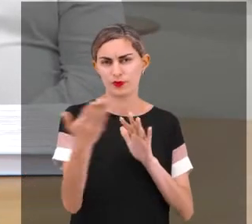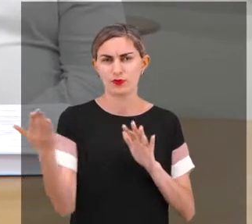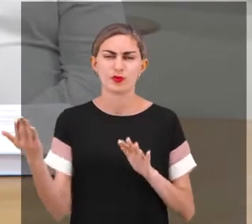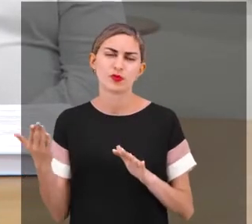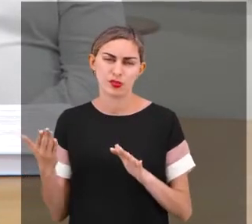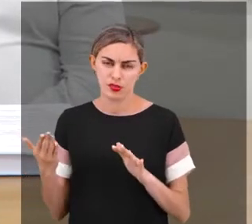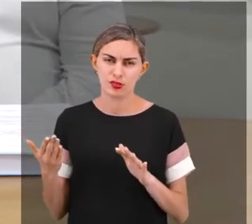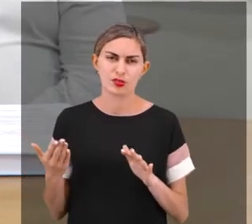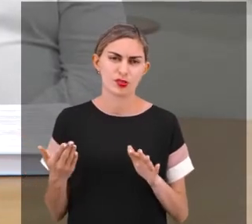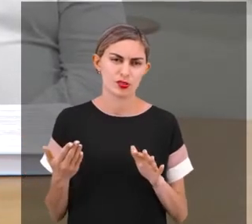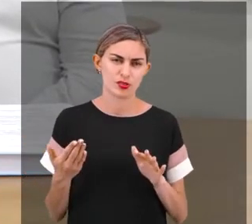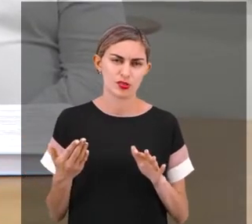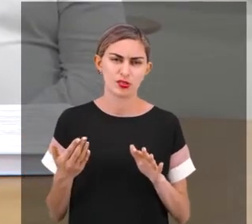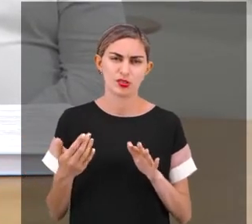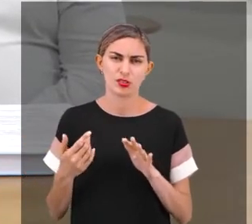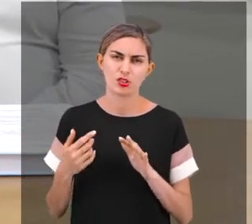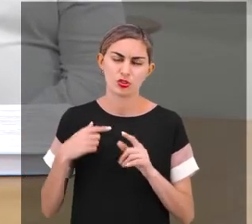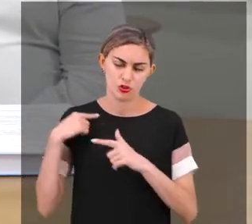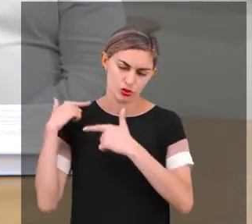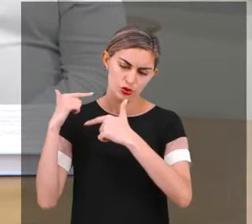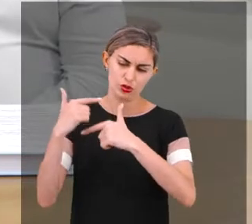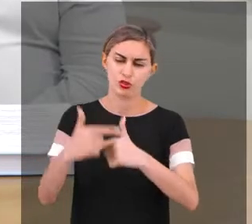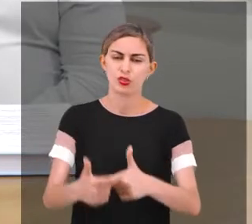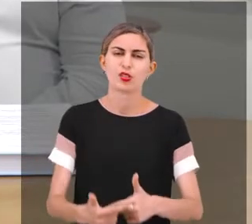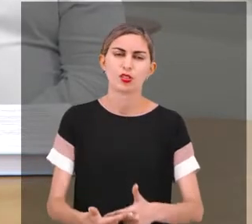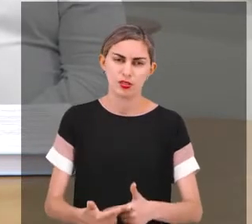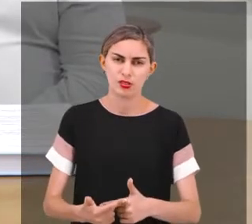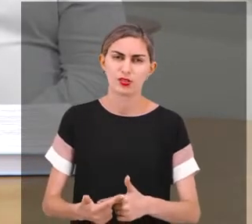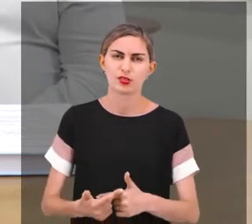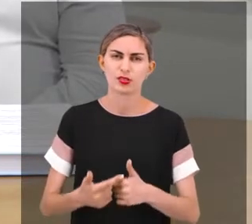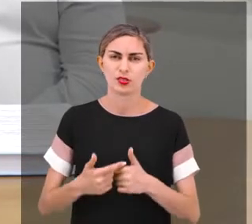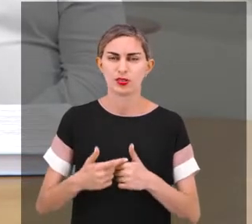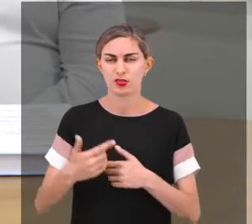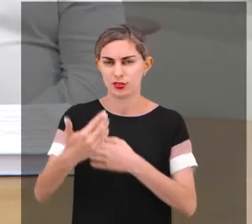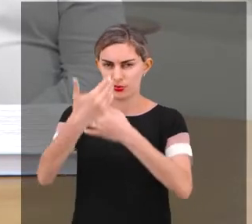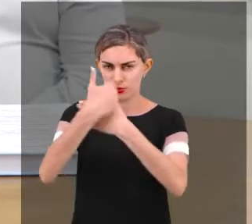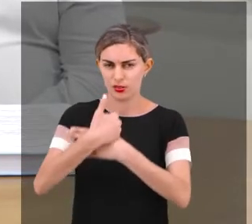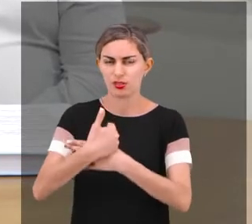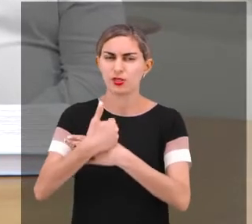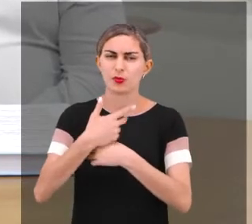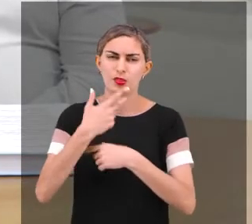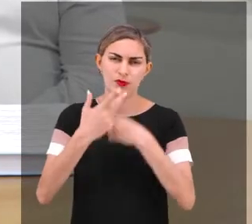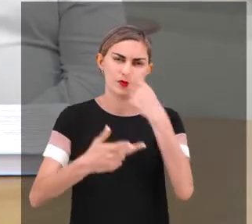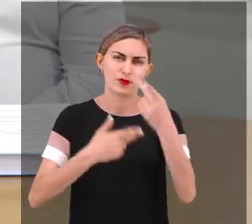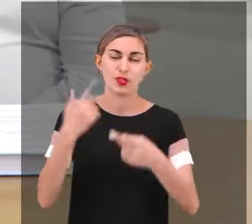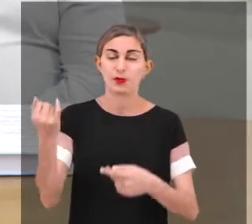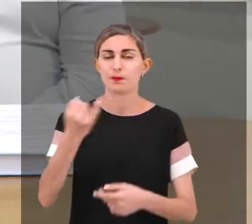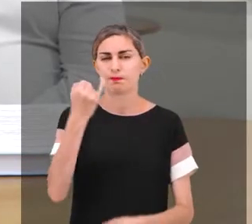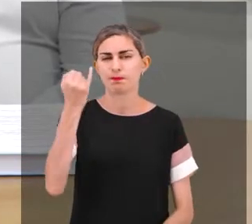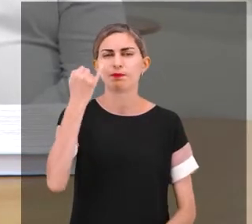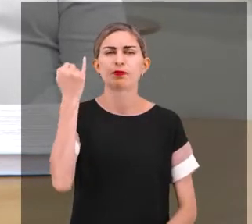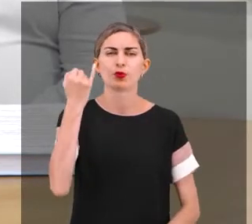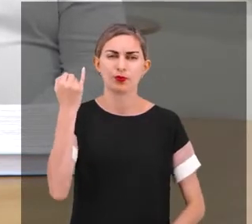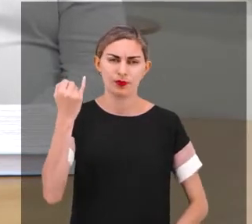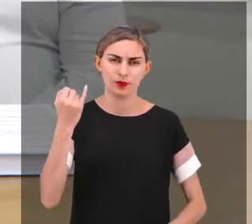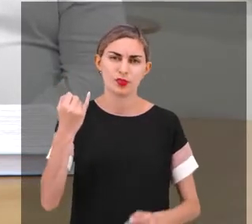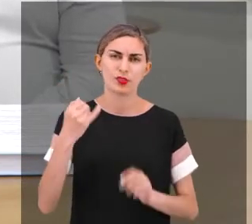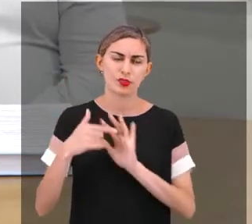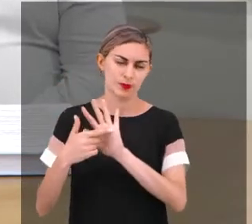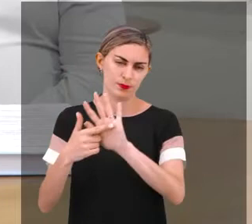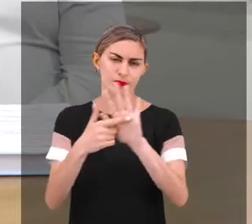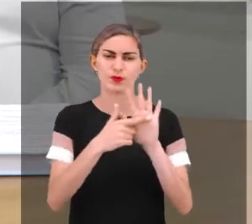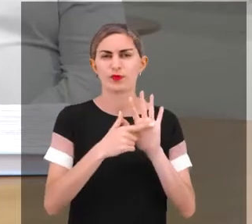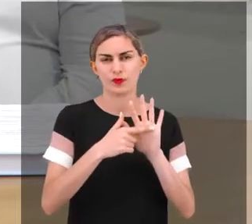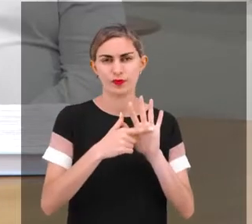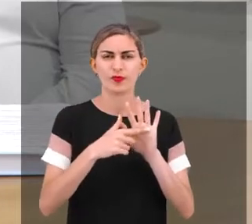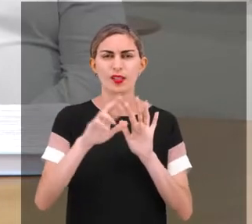estão por trás da cidade, de uma geração online, por trás das câmeras, e dizer como é importante